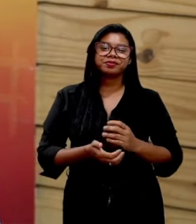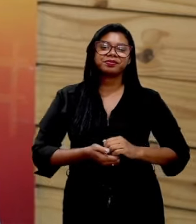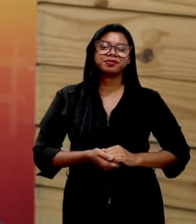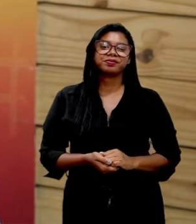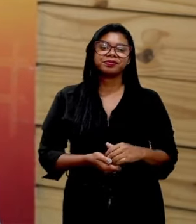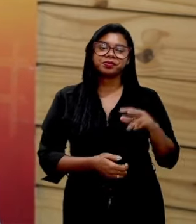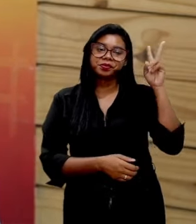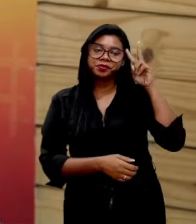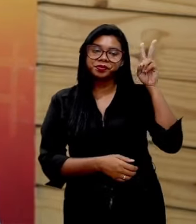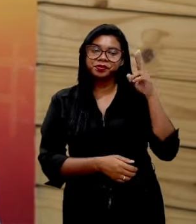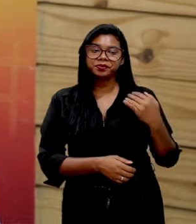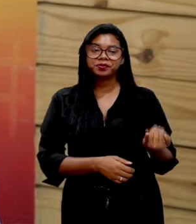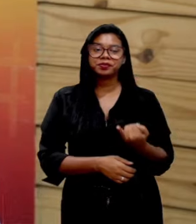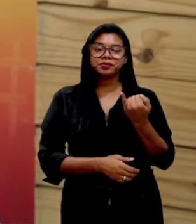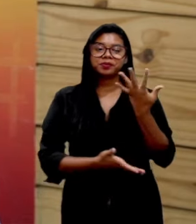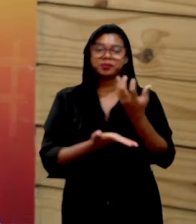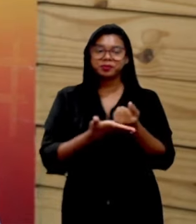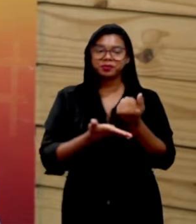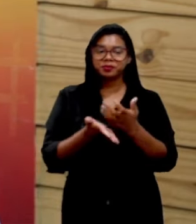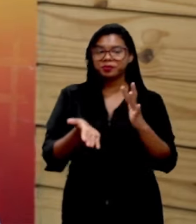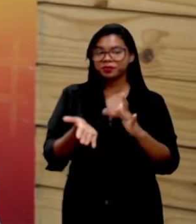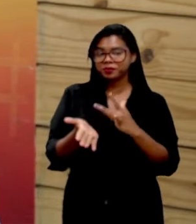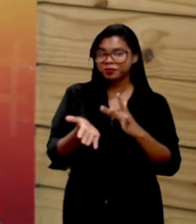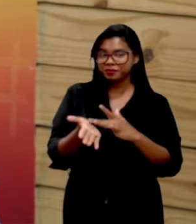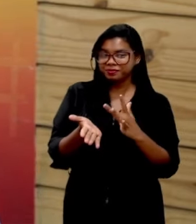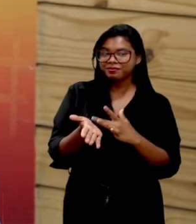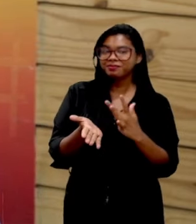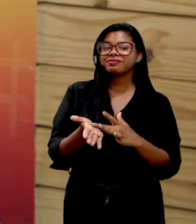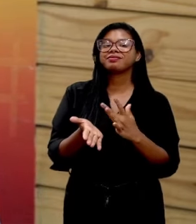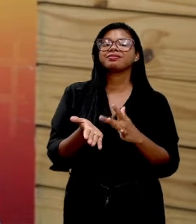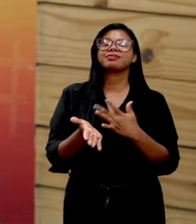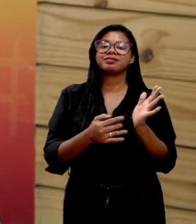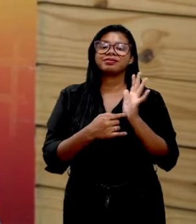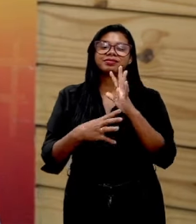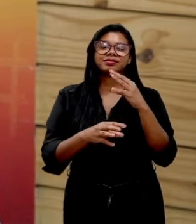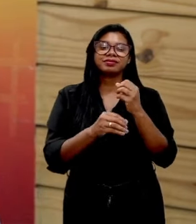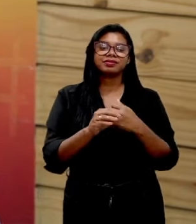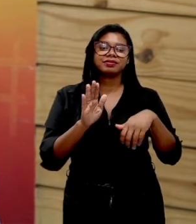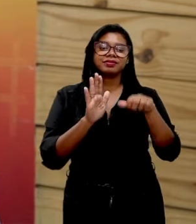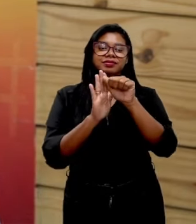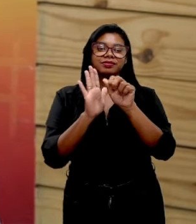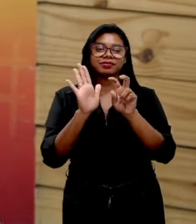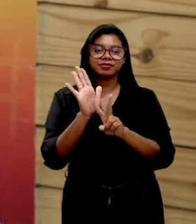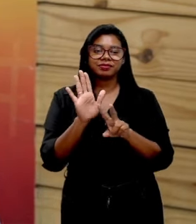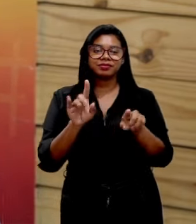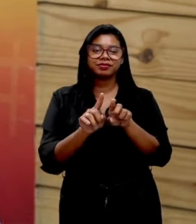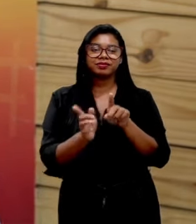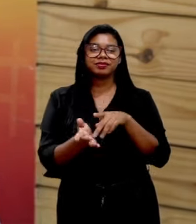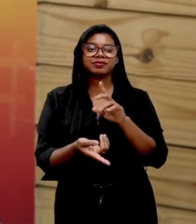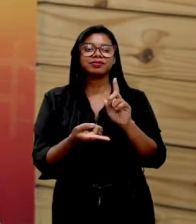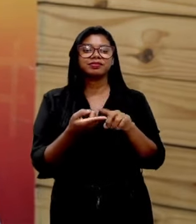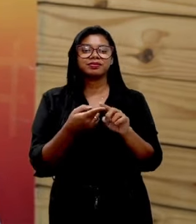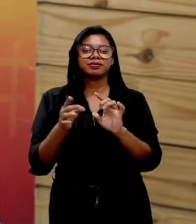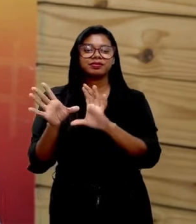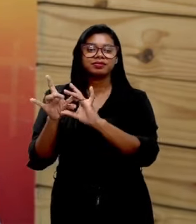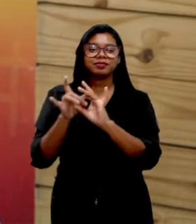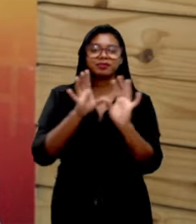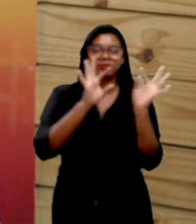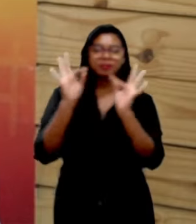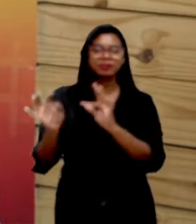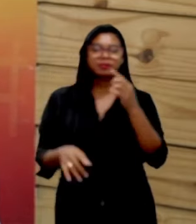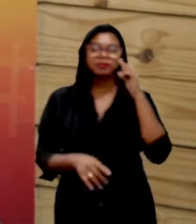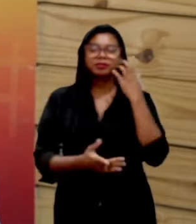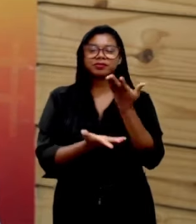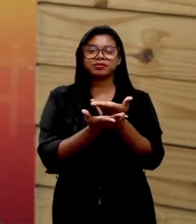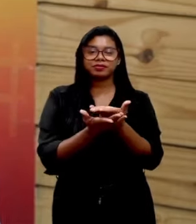lembrar a importância de baixar o e-book, né? Revisitar lá no nosso Ava, ver todo o conteúdo, porque essa aula